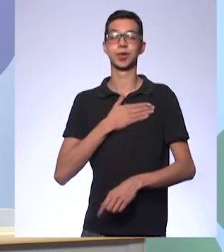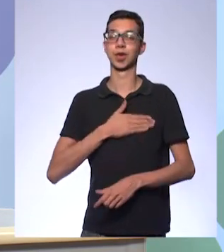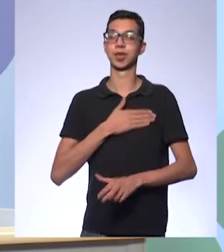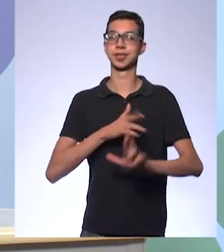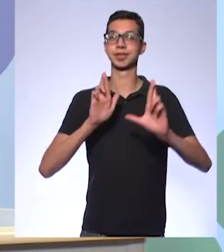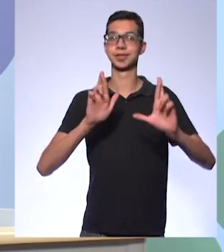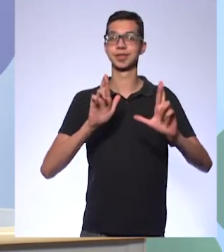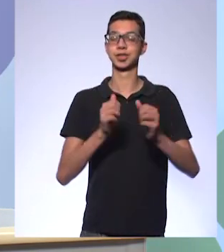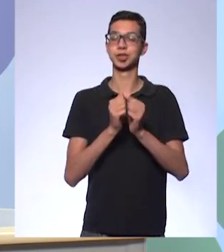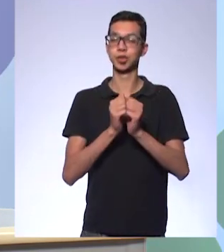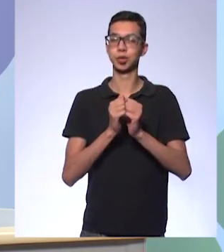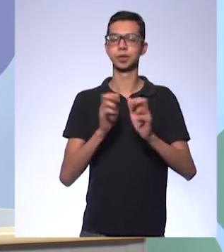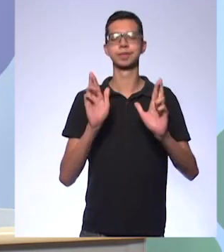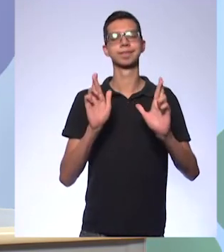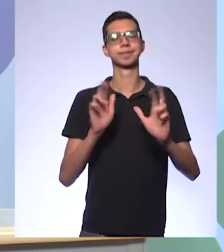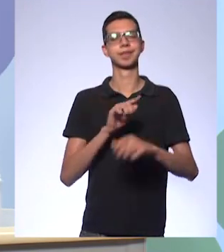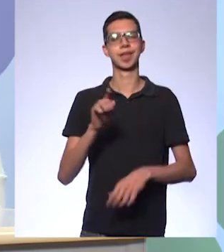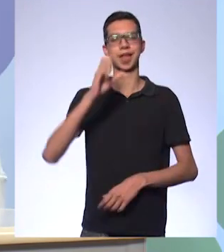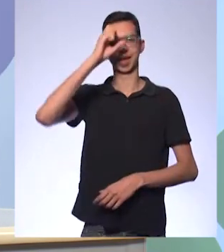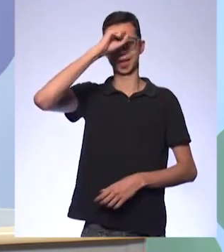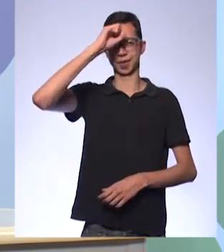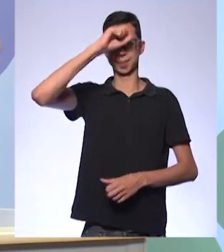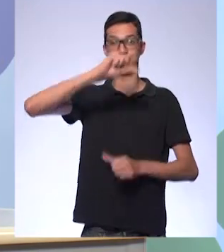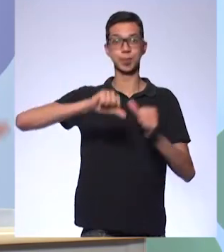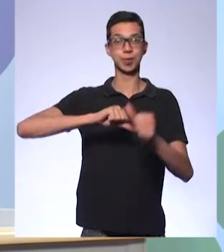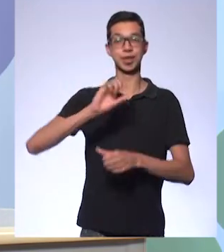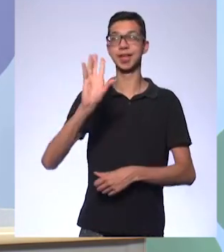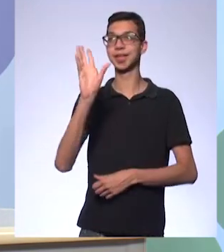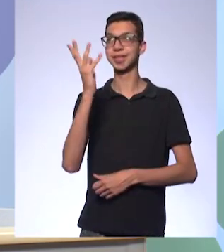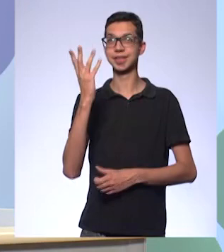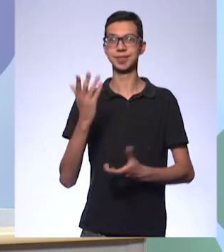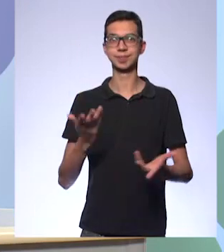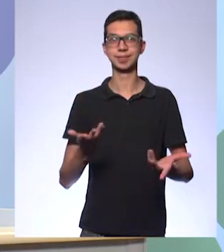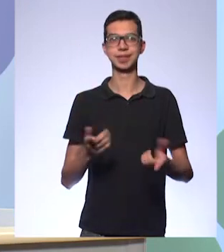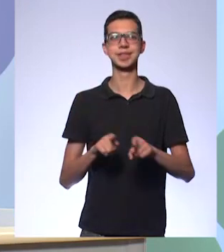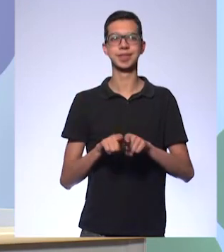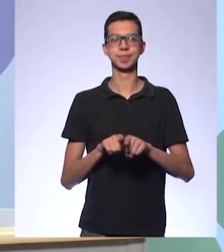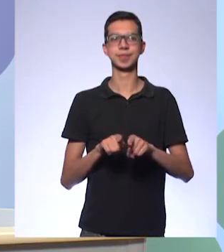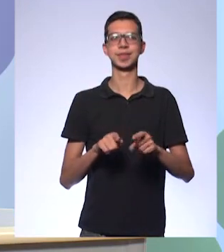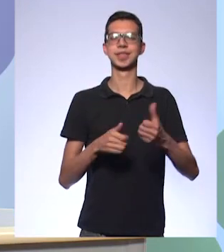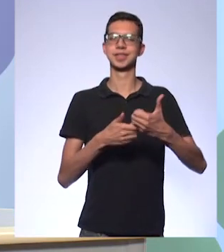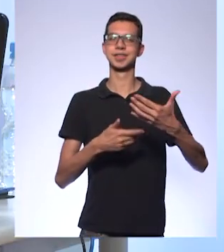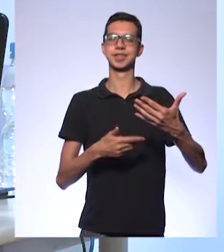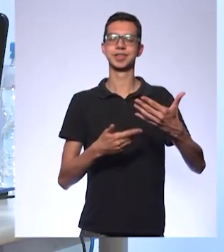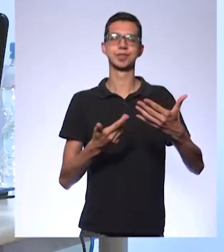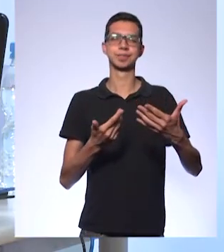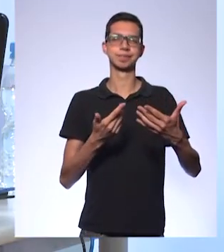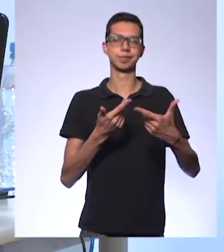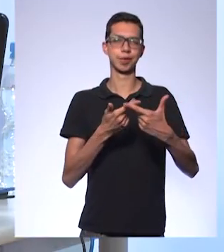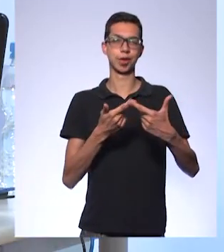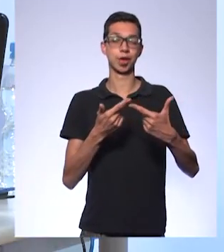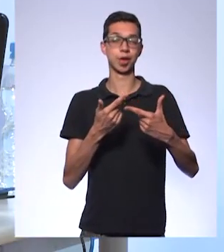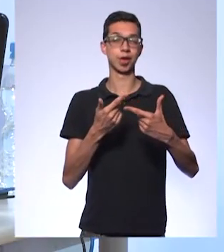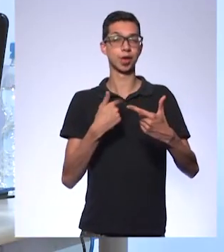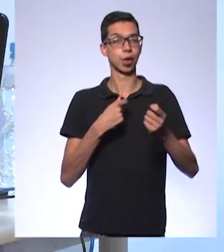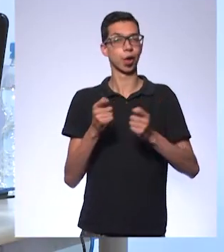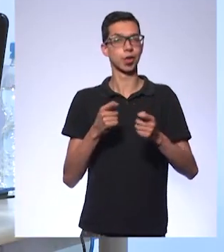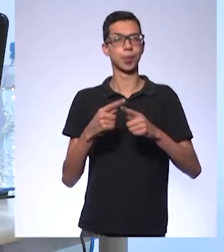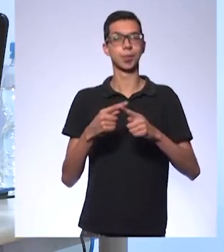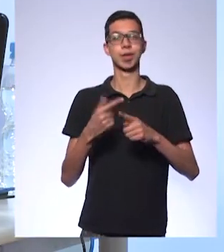aprendido alguma coisa sobre as mudanças climáticas. Se aprenderam, deixam aí no chat para a gente saber. Pois é, sem você eu não ia